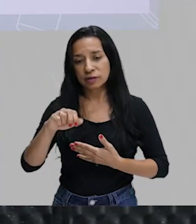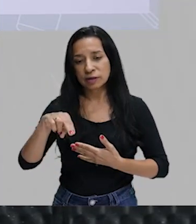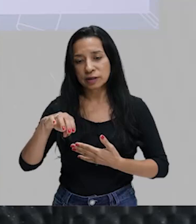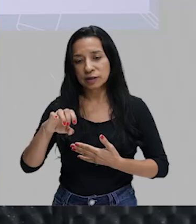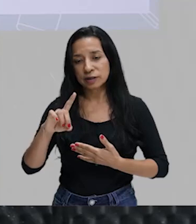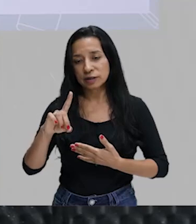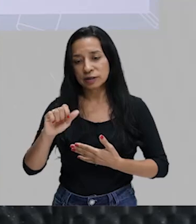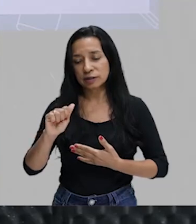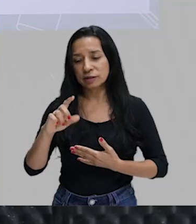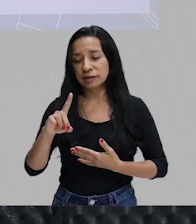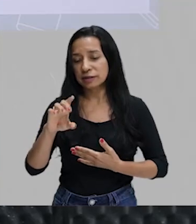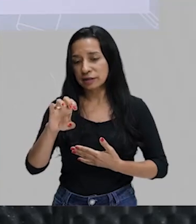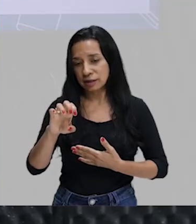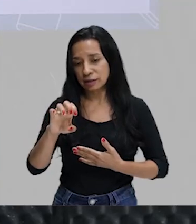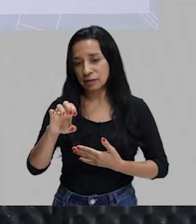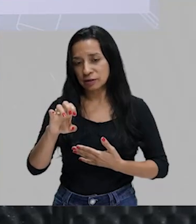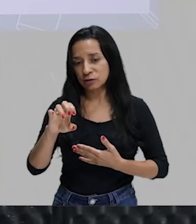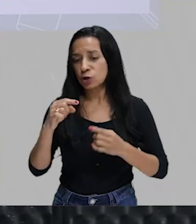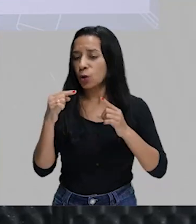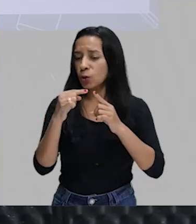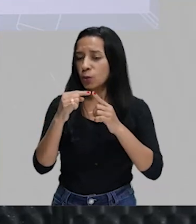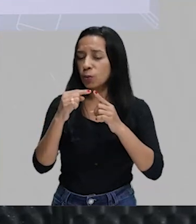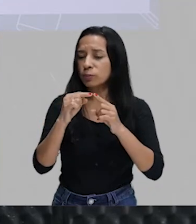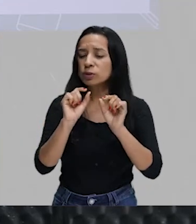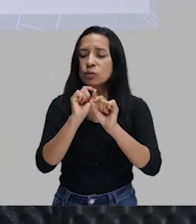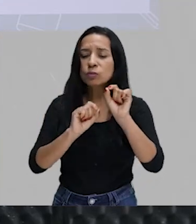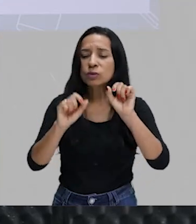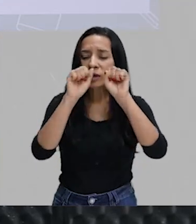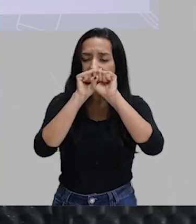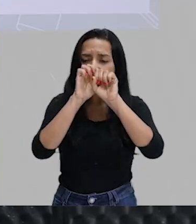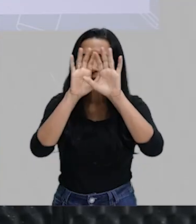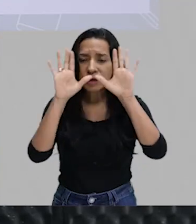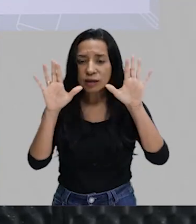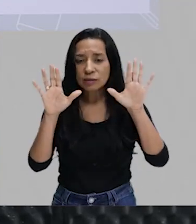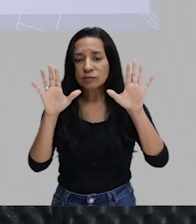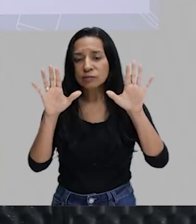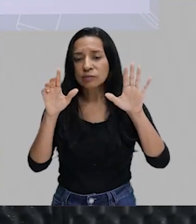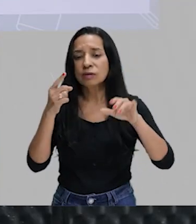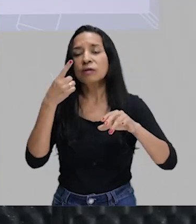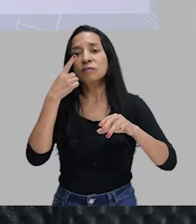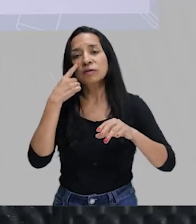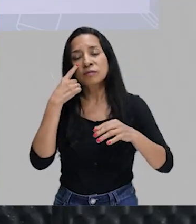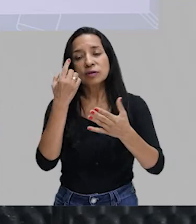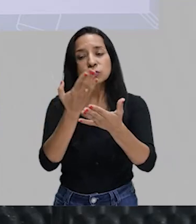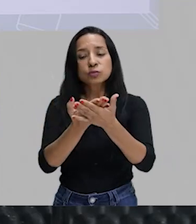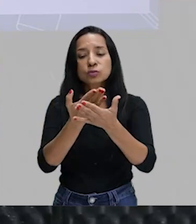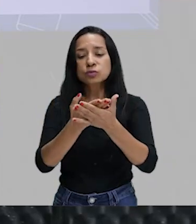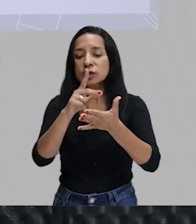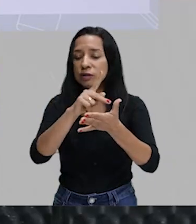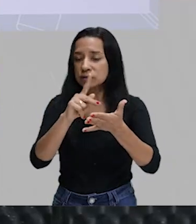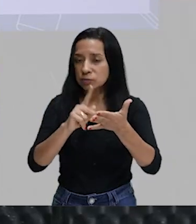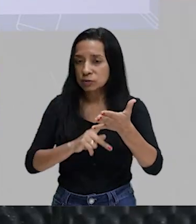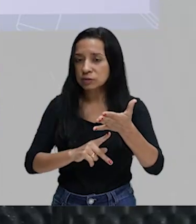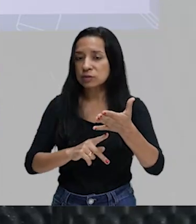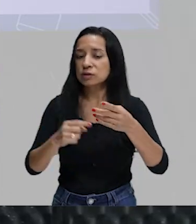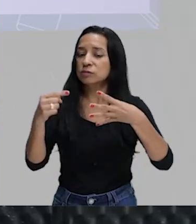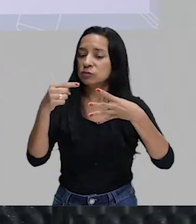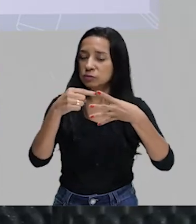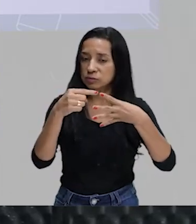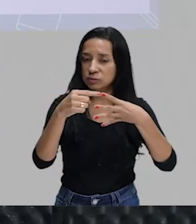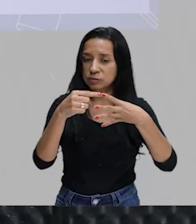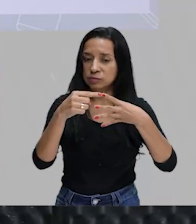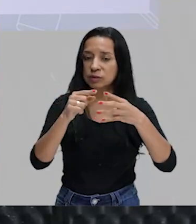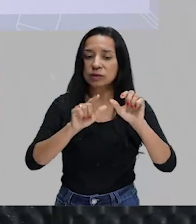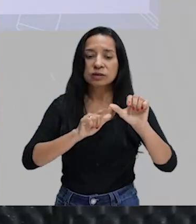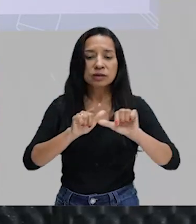é bem claro, bem transparente. Você vai ver muito isso nas poesias, nos poemas simbolistas. Trabalho muito com